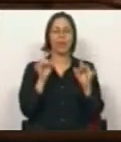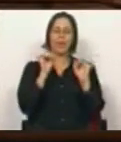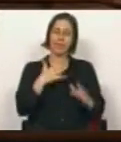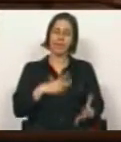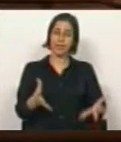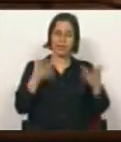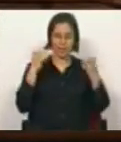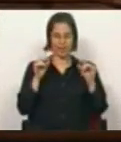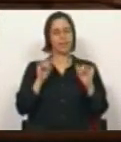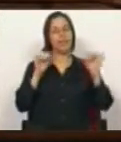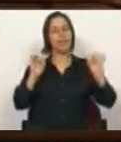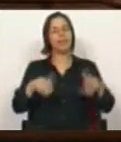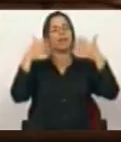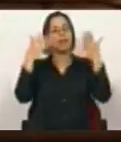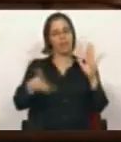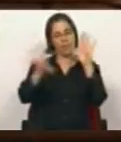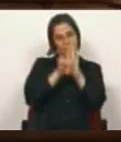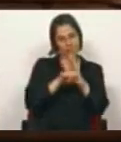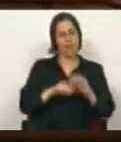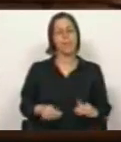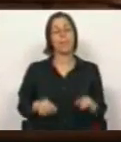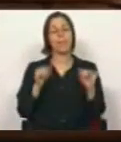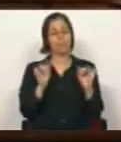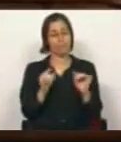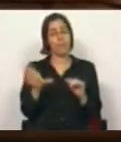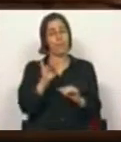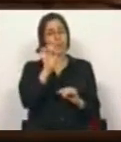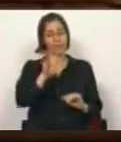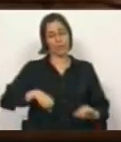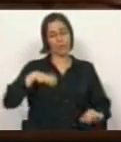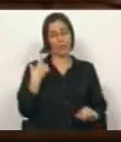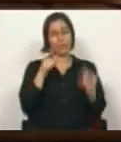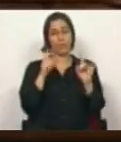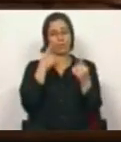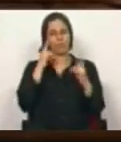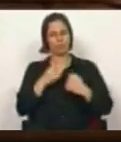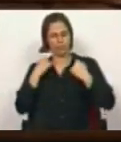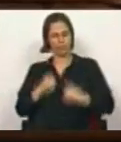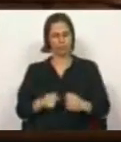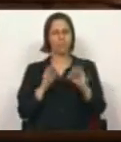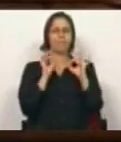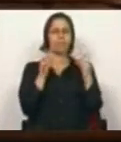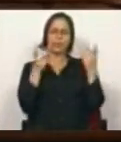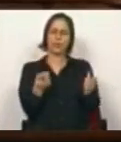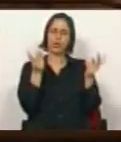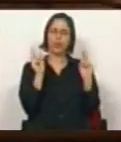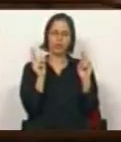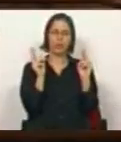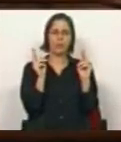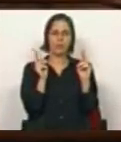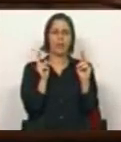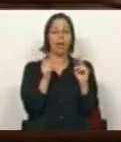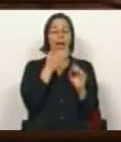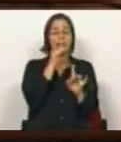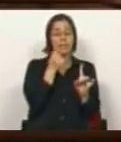que se pretende com esta iniciativa legislativa. Para além disso, os Verdes reafirmam a sua total disponibilidade para,